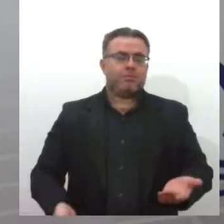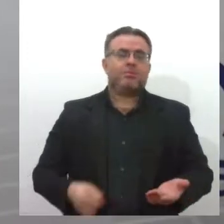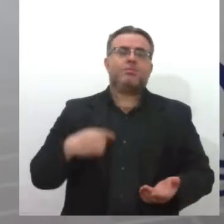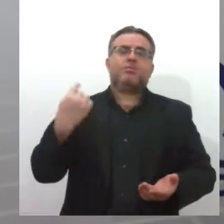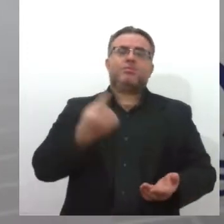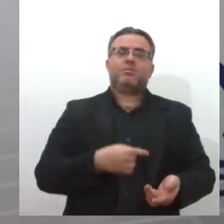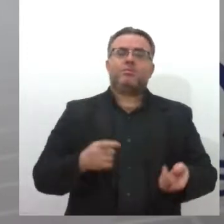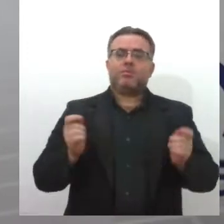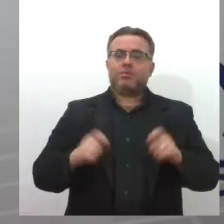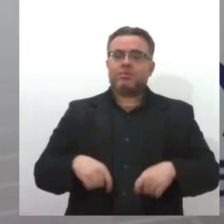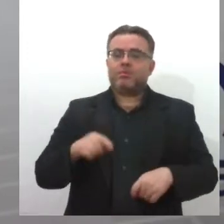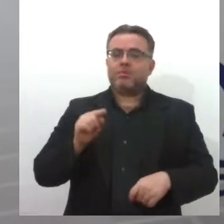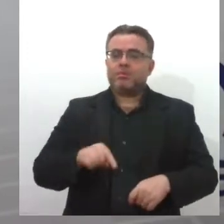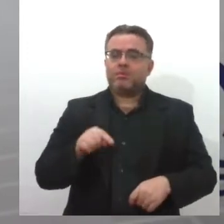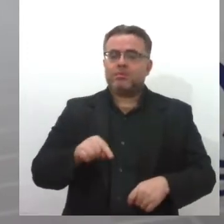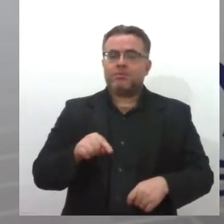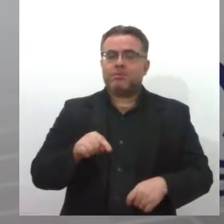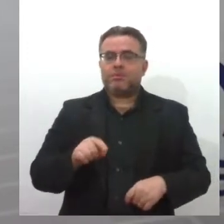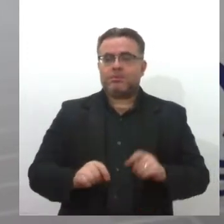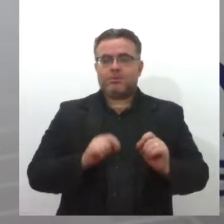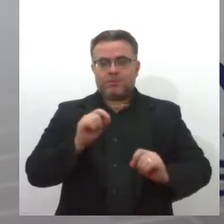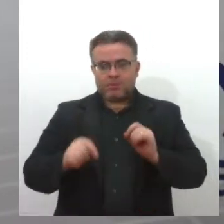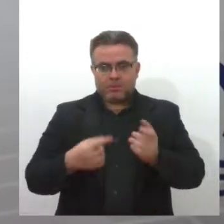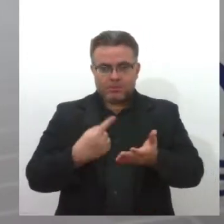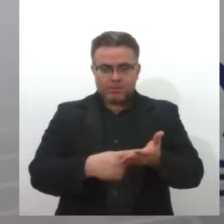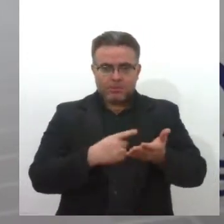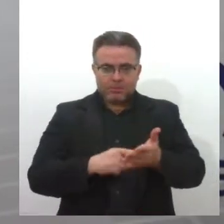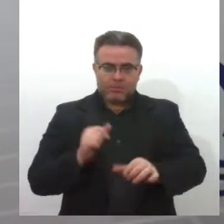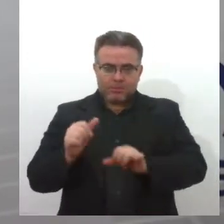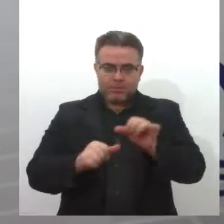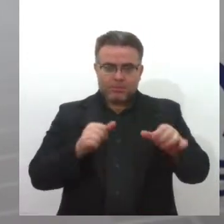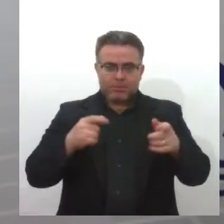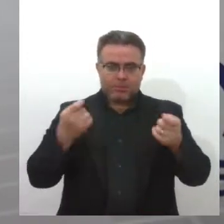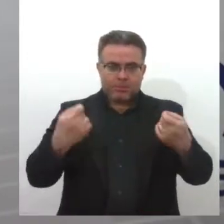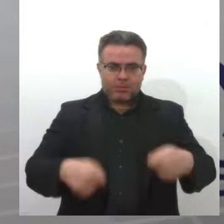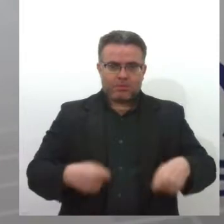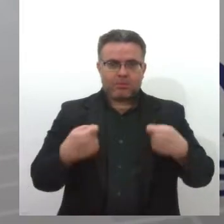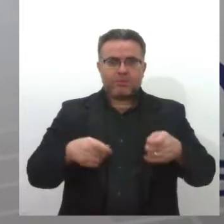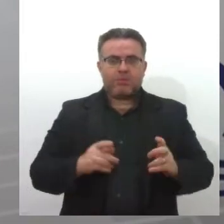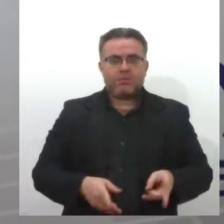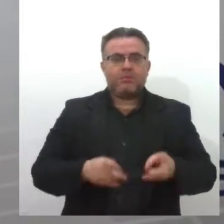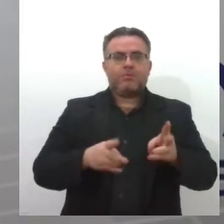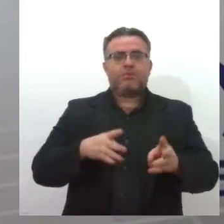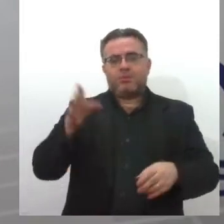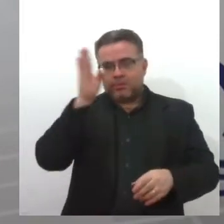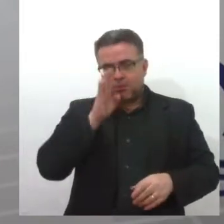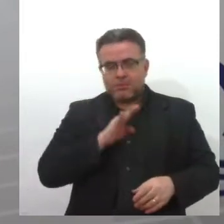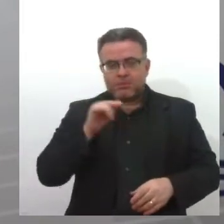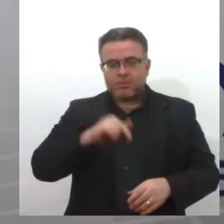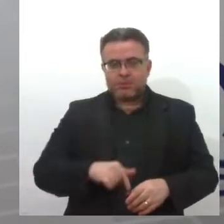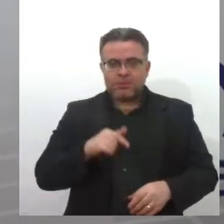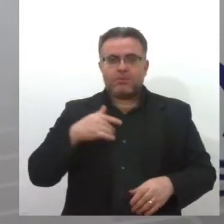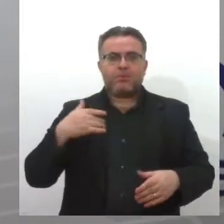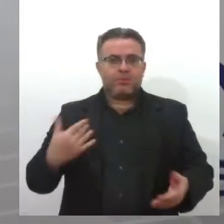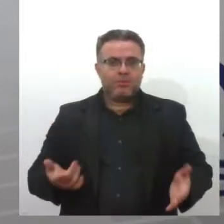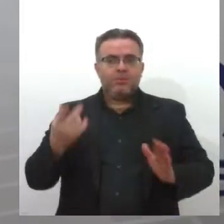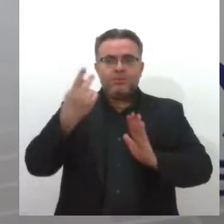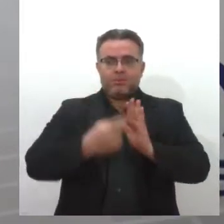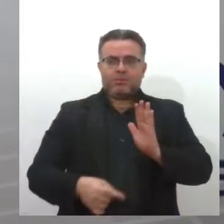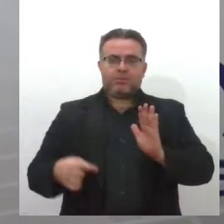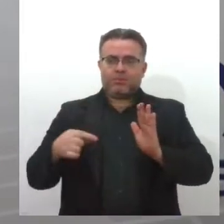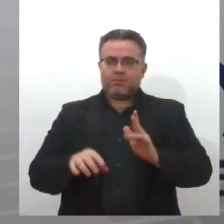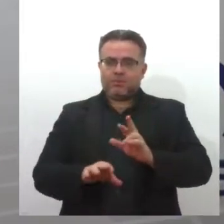possamos, em que nós possamos implementar mudanças necessárias para que o Brasil deixe de ter um projeto